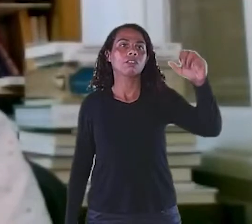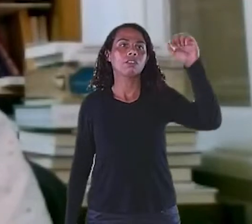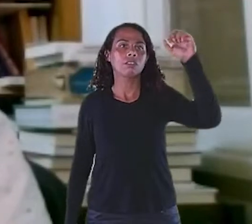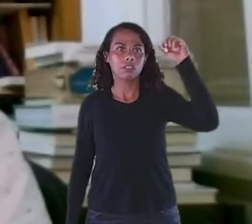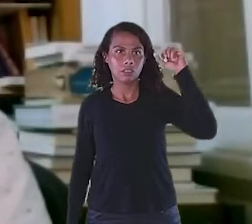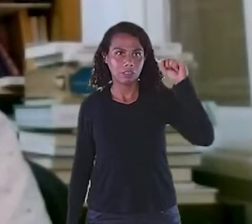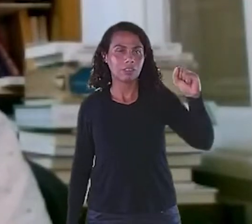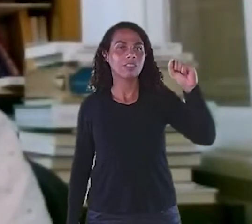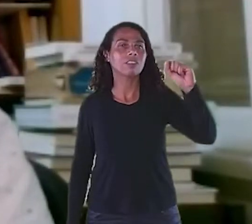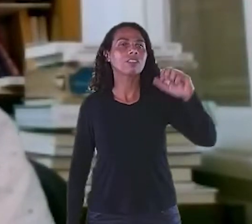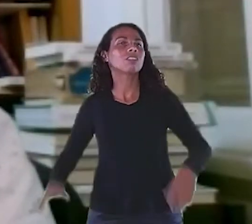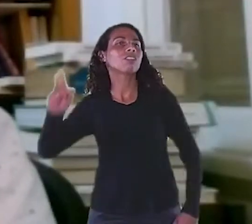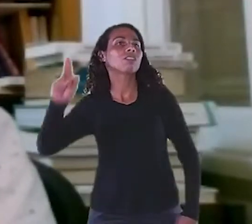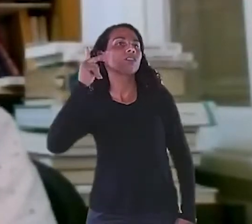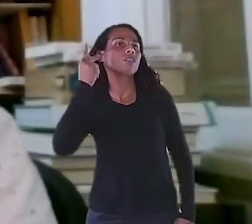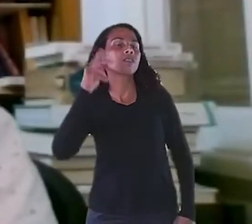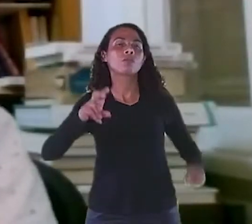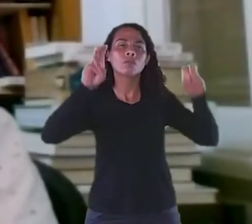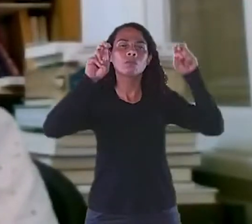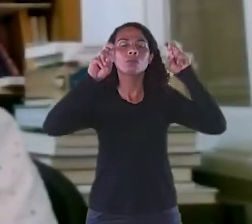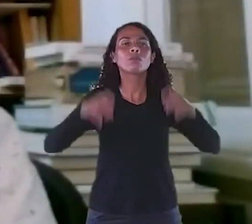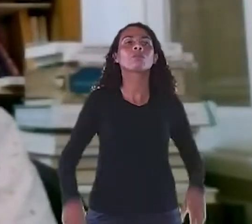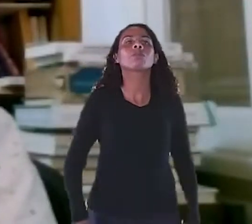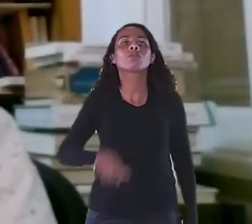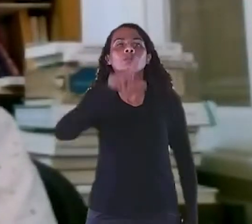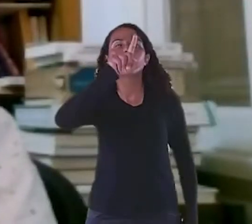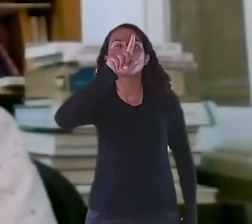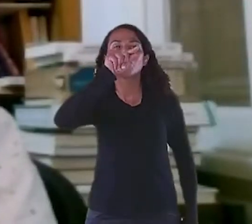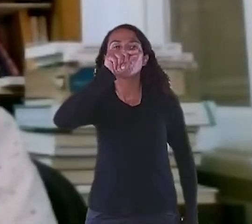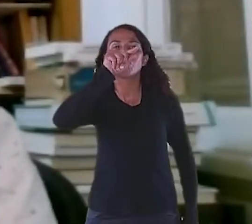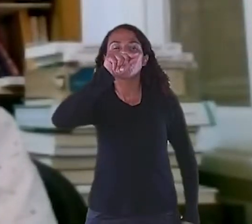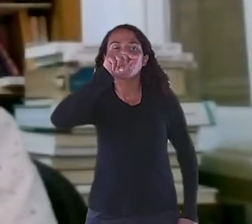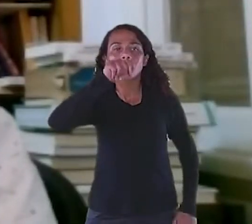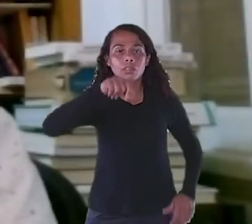E que é um livro que tinha